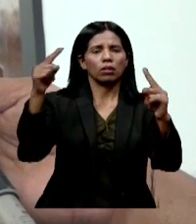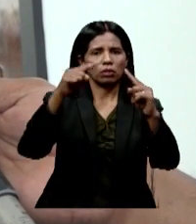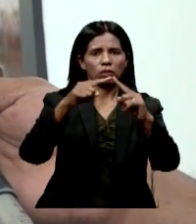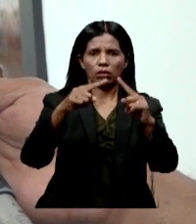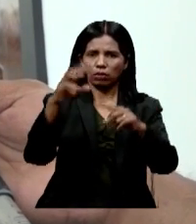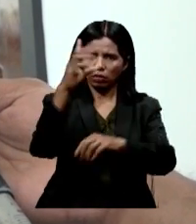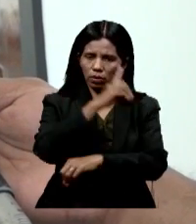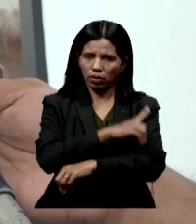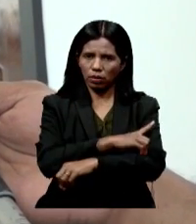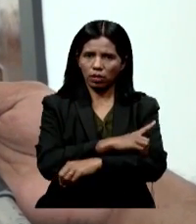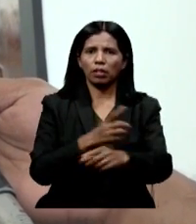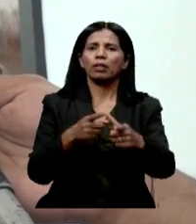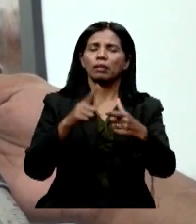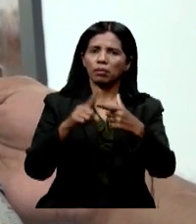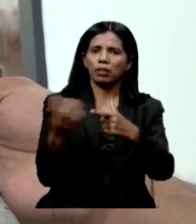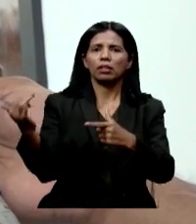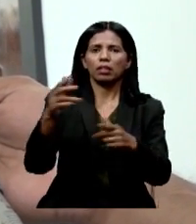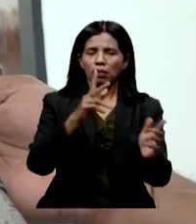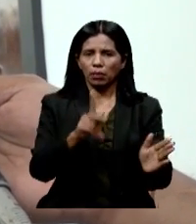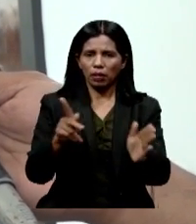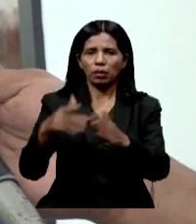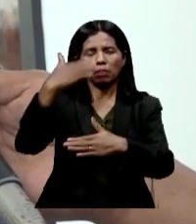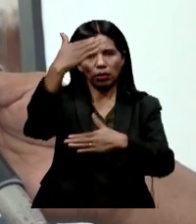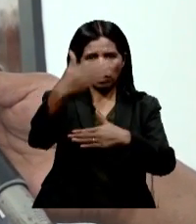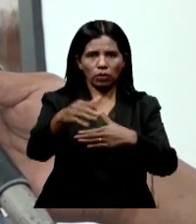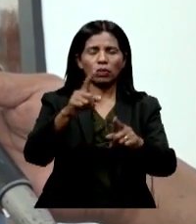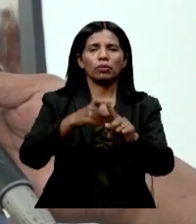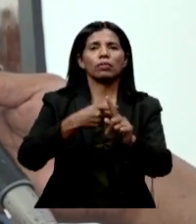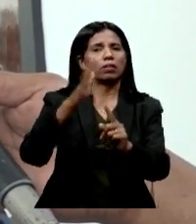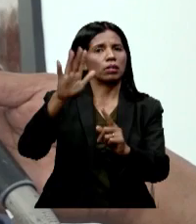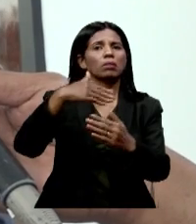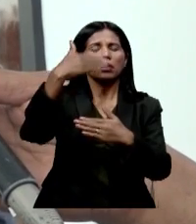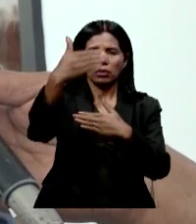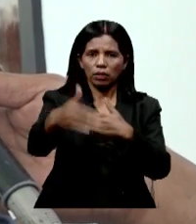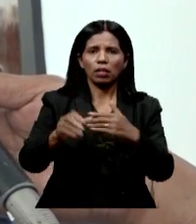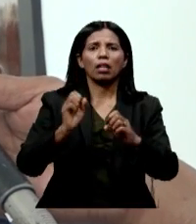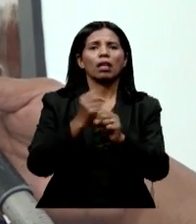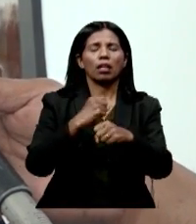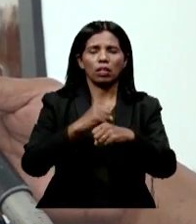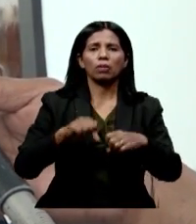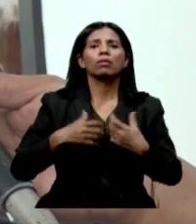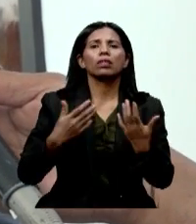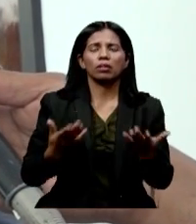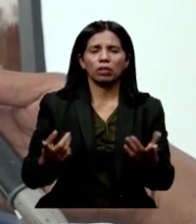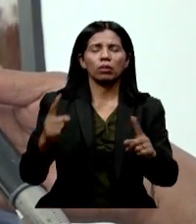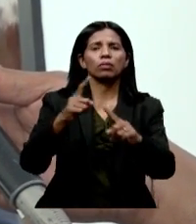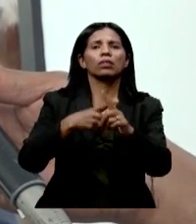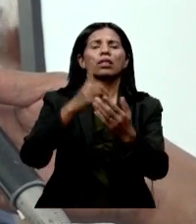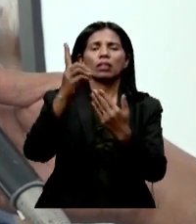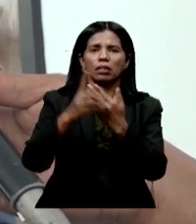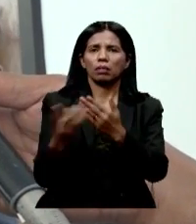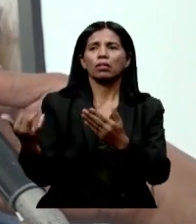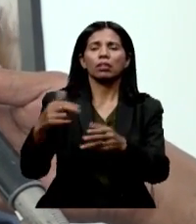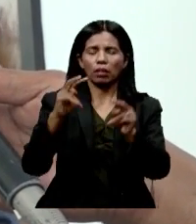Loron, e depois Sirne plano ba o in Lulu e a Fulan Lima ba o iné, alonso a to dezembro, né, o Sanhira Macassira